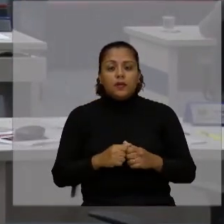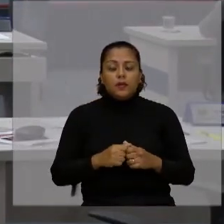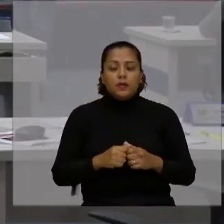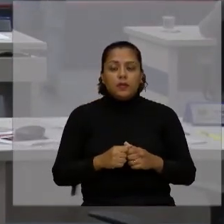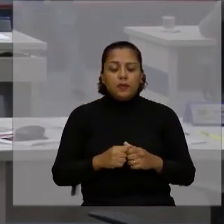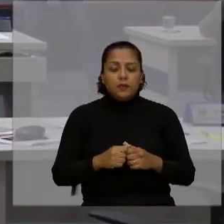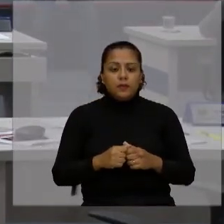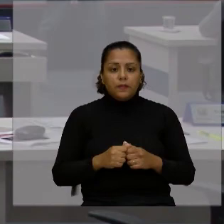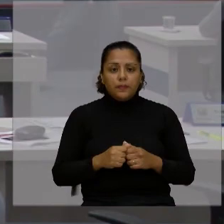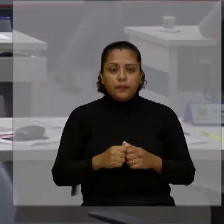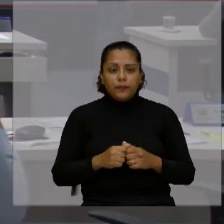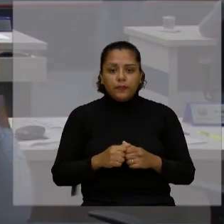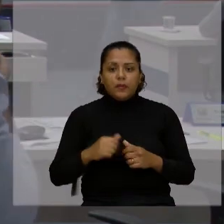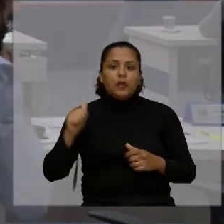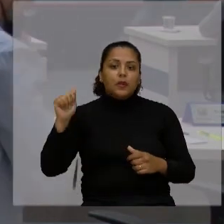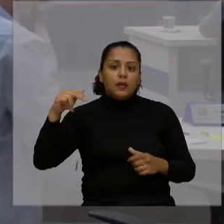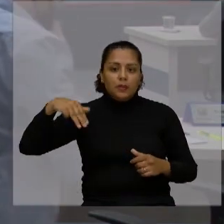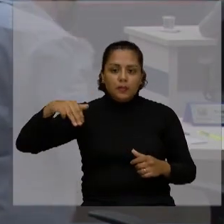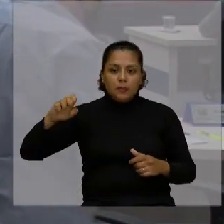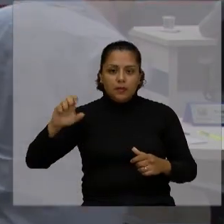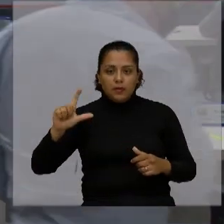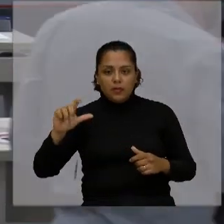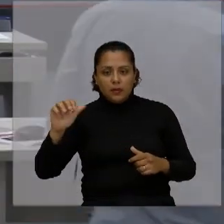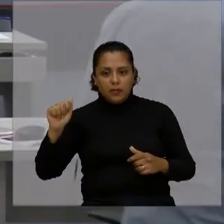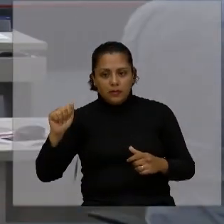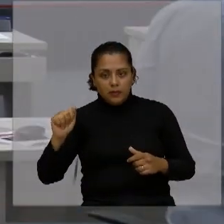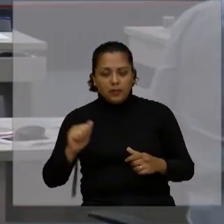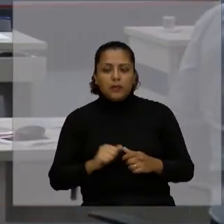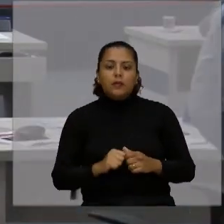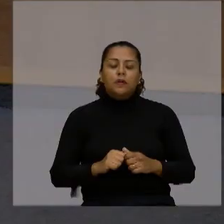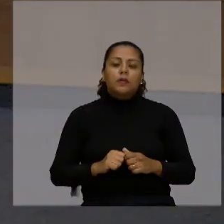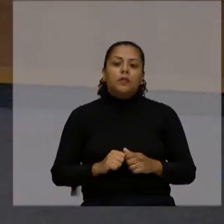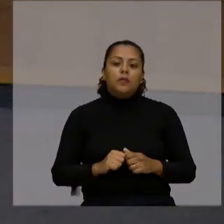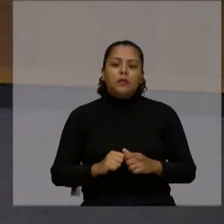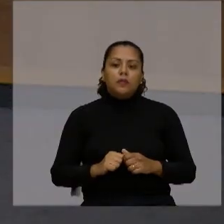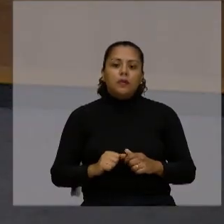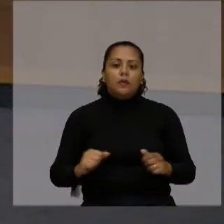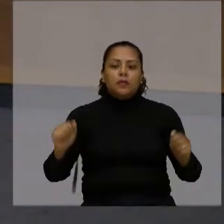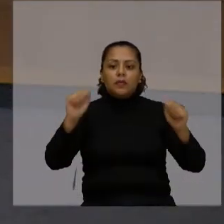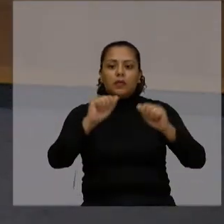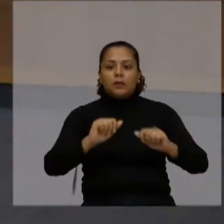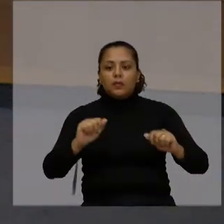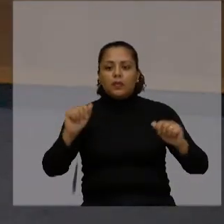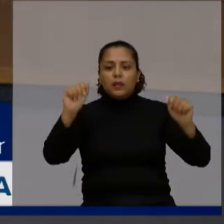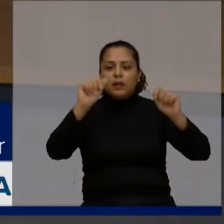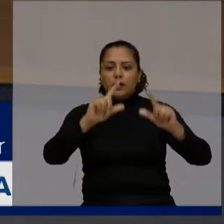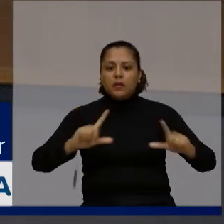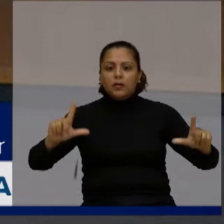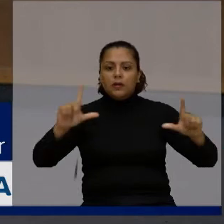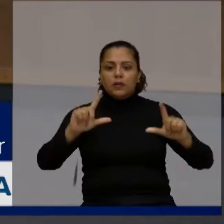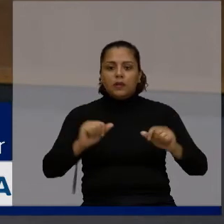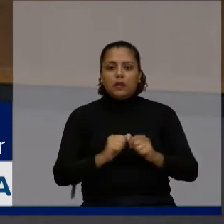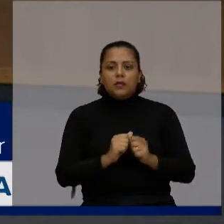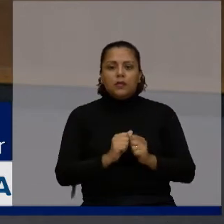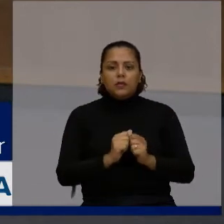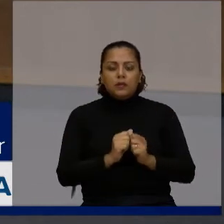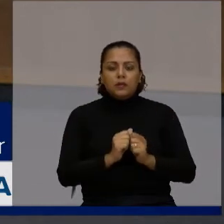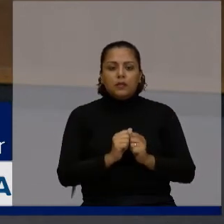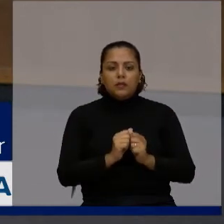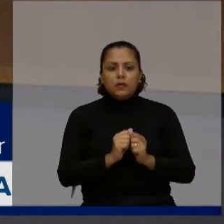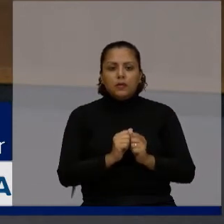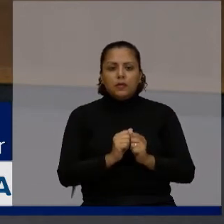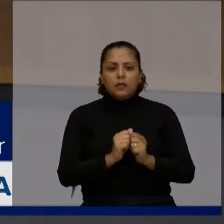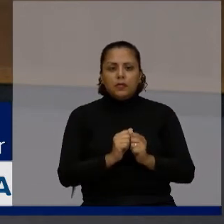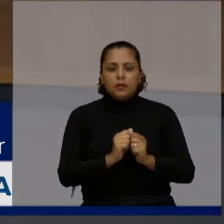requerimento, a Assembleia Legislativa, na última quinta-feira, votou o projeto